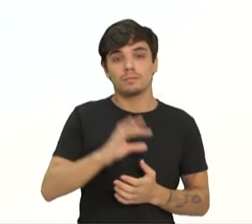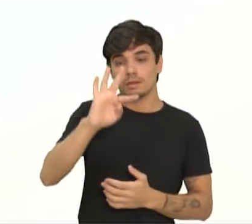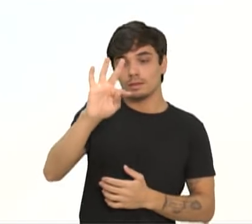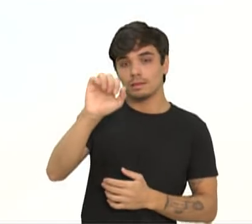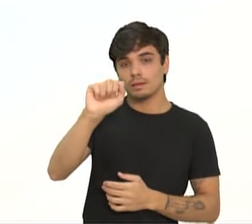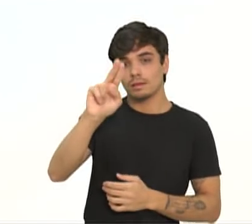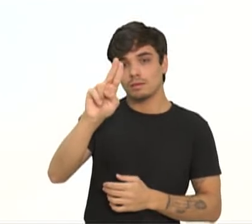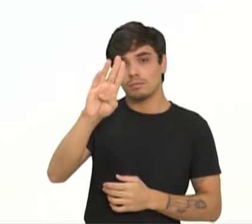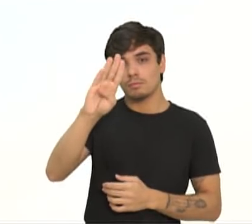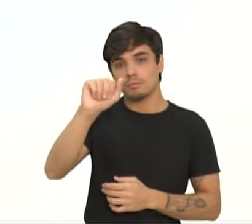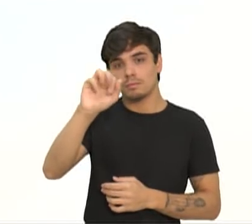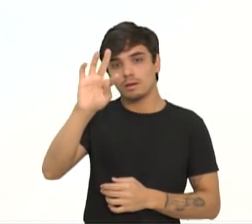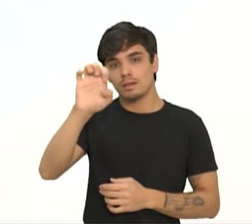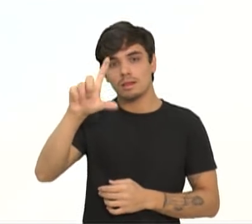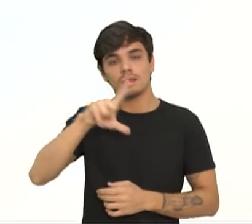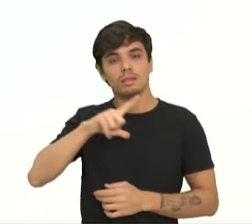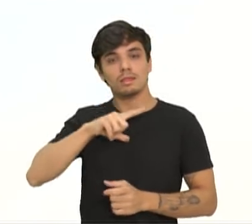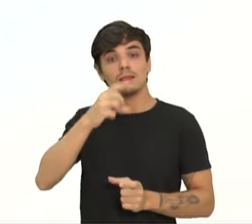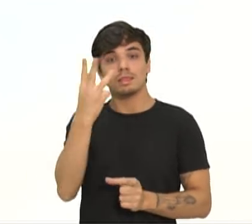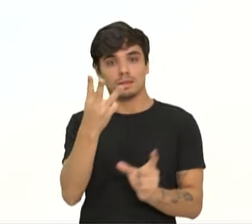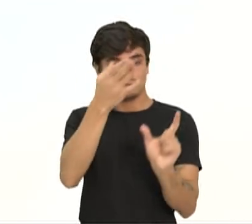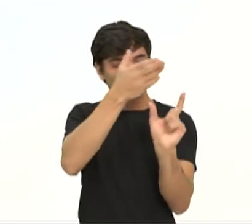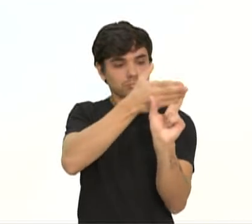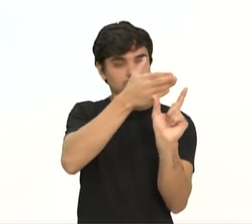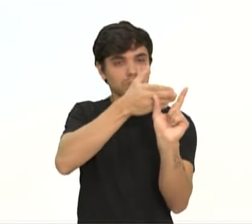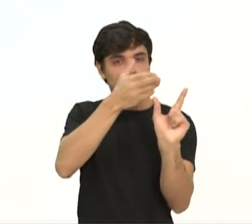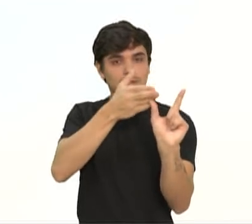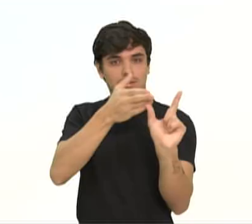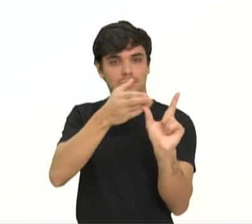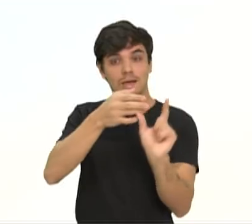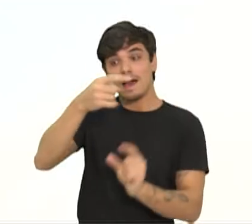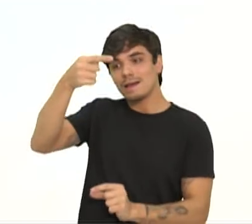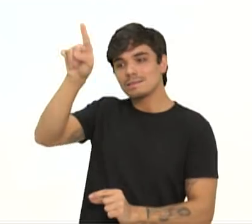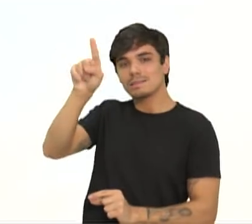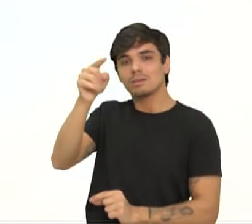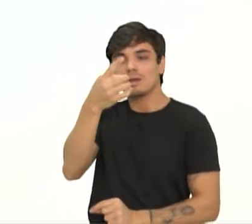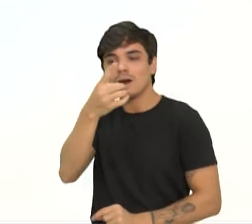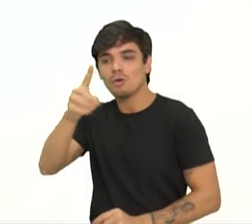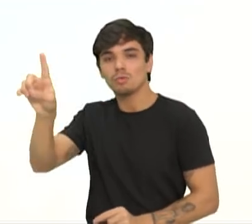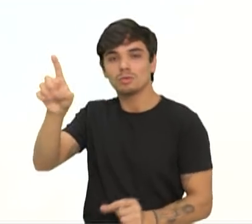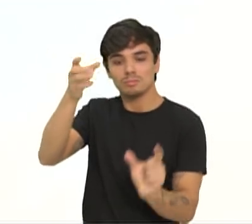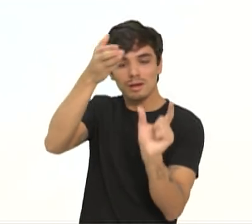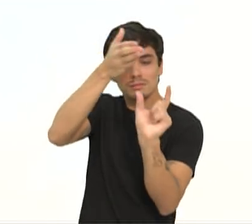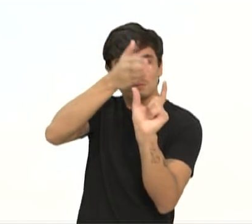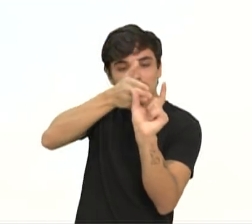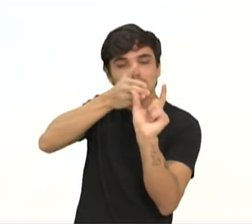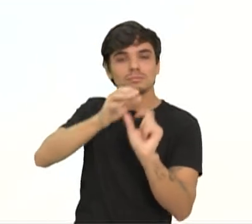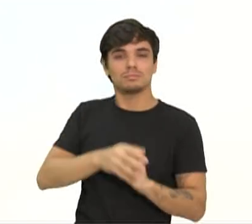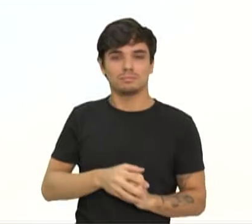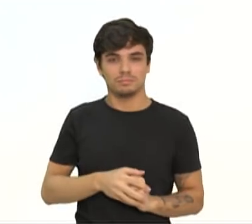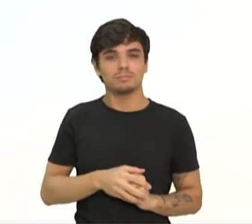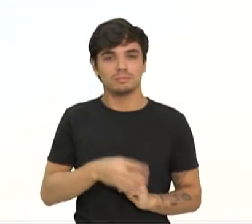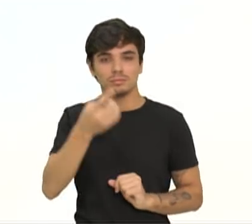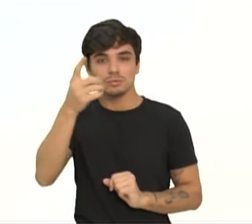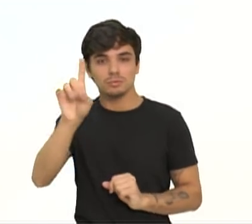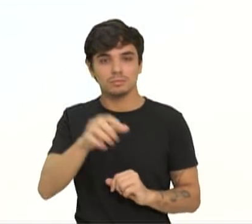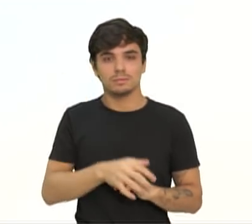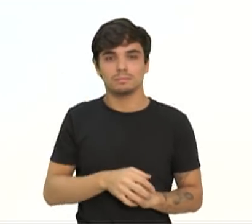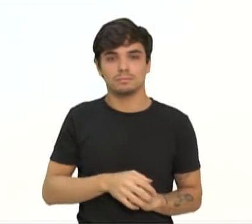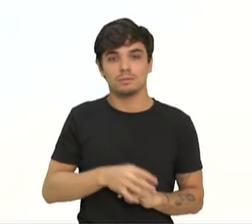Taubaté, 3 sílabas. O acento está na última sílaba. Isso mesmo, no té nós temos o